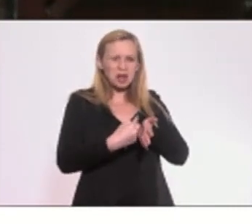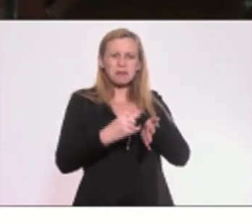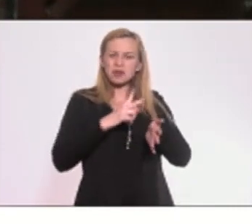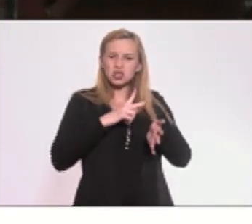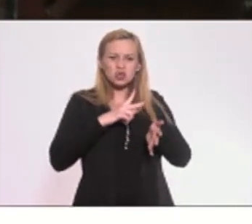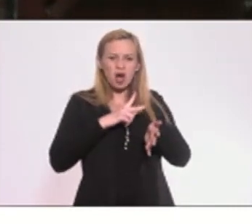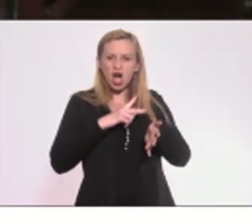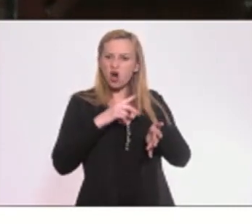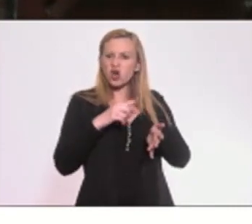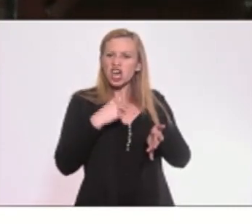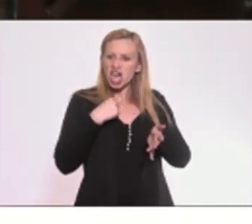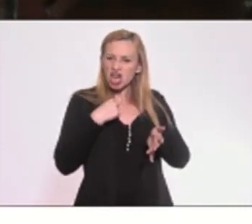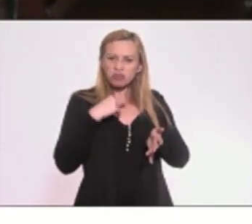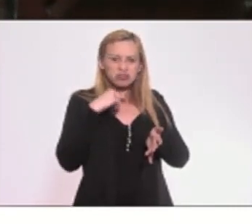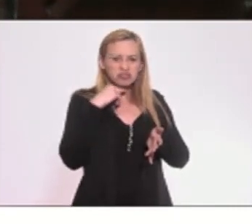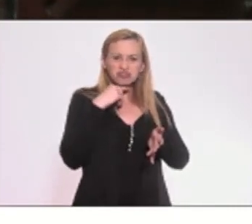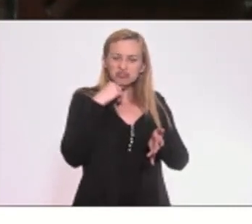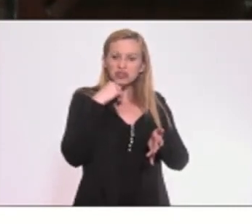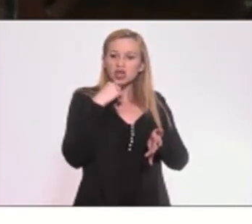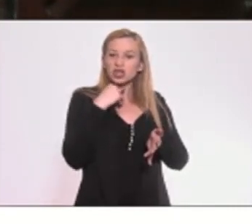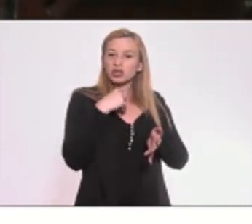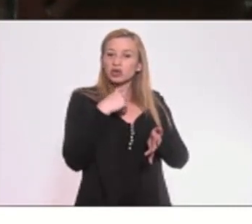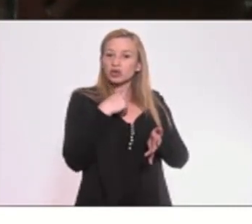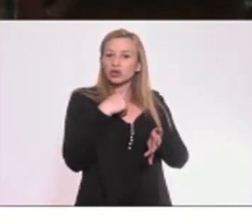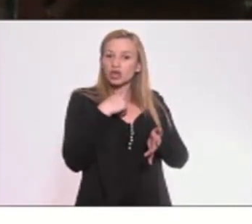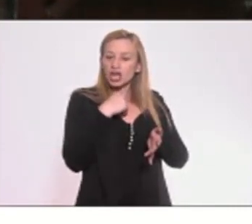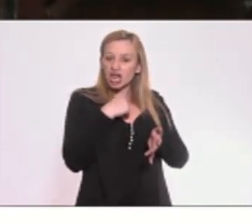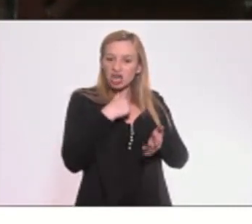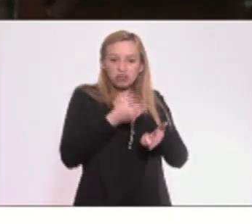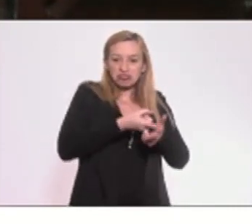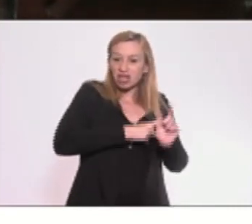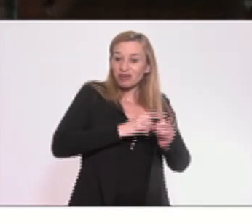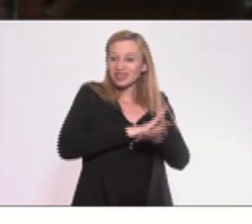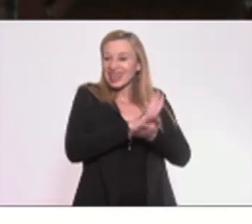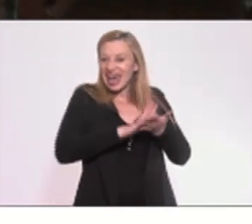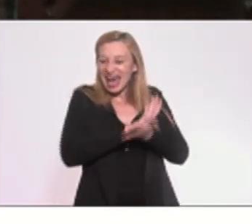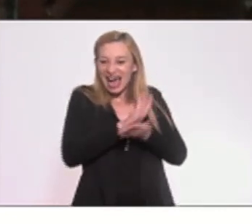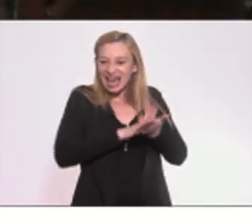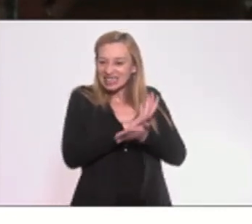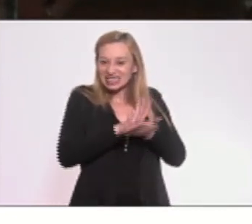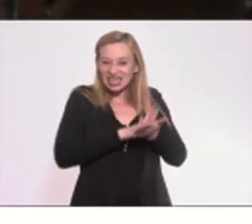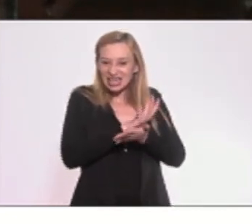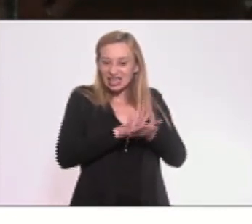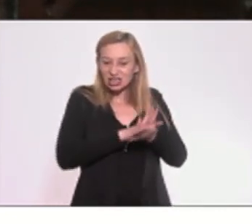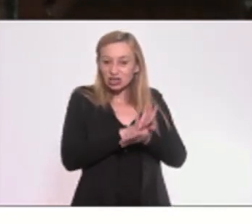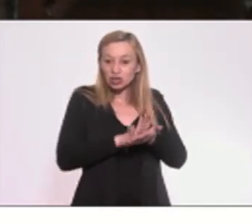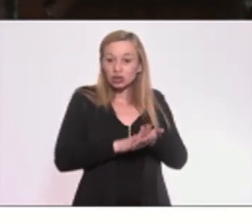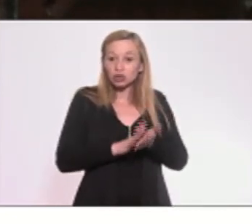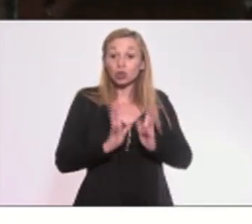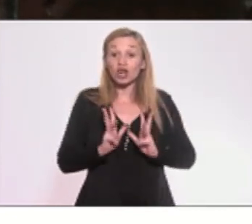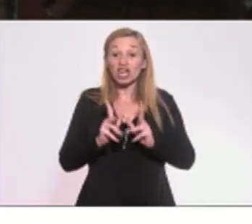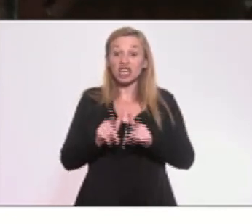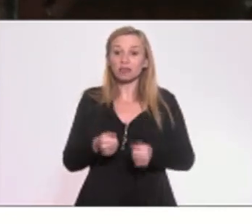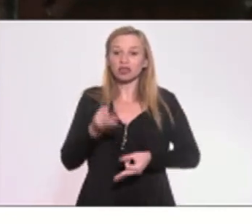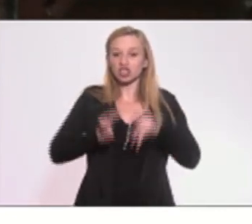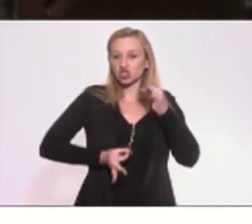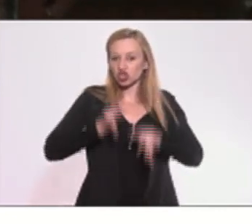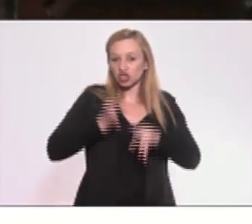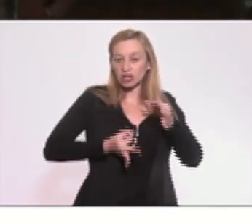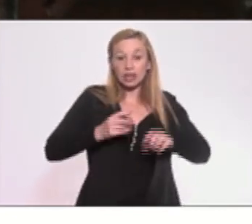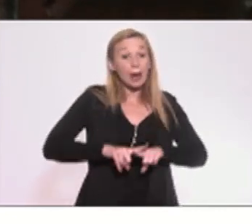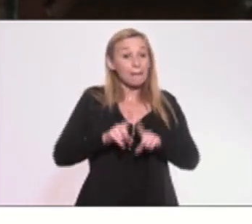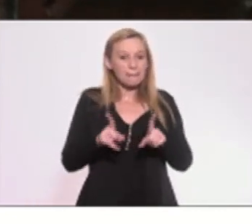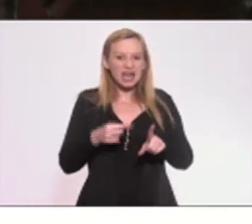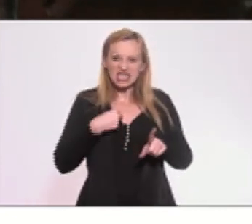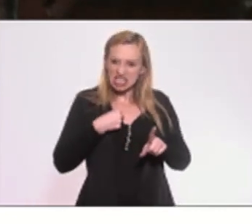Não devo favor nem compromisso a nenhum deputado investigado. Mas também não farei juízo